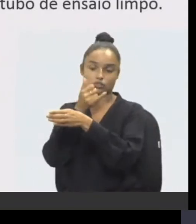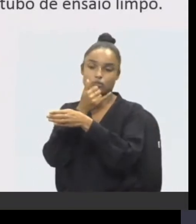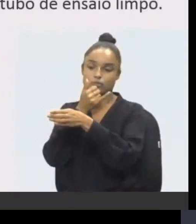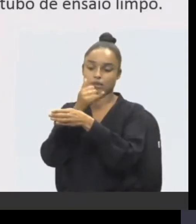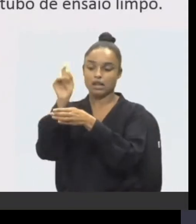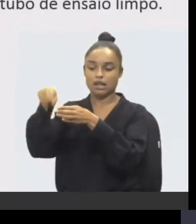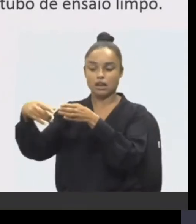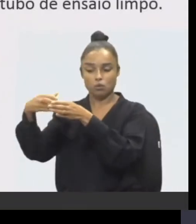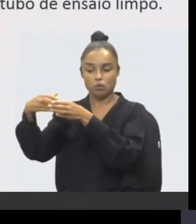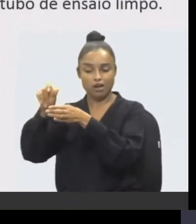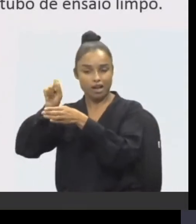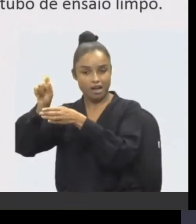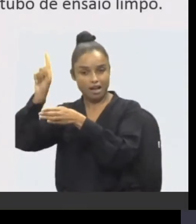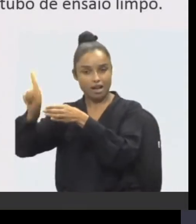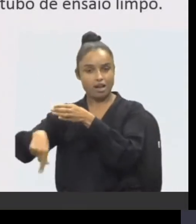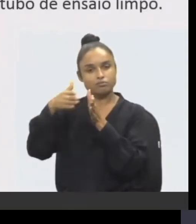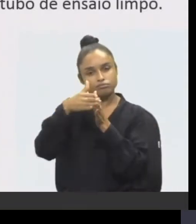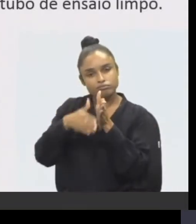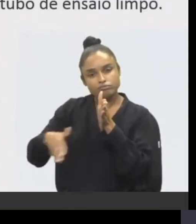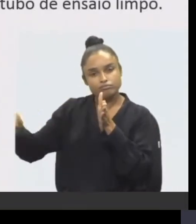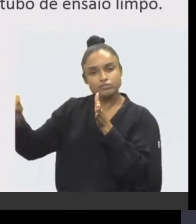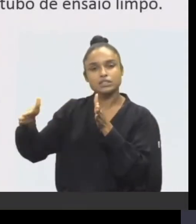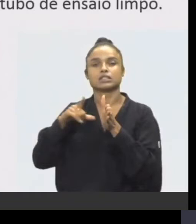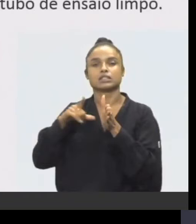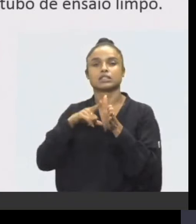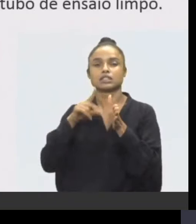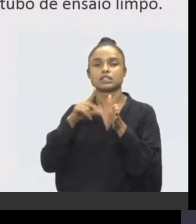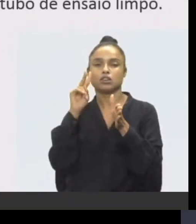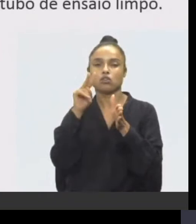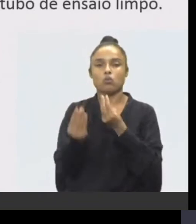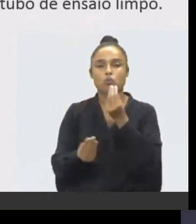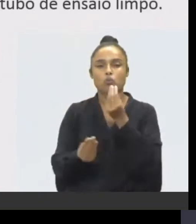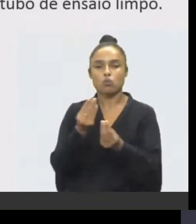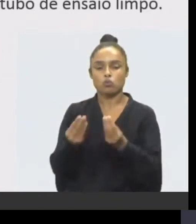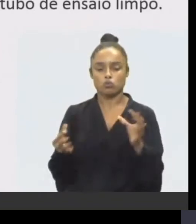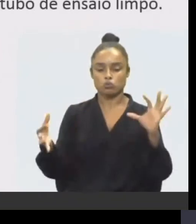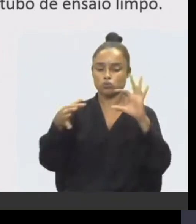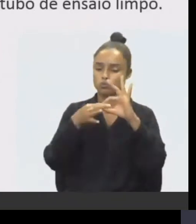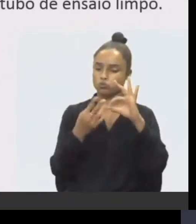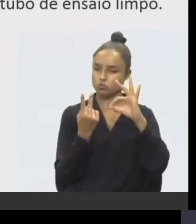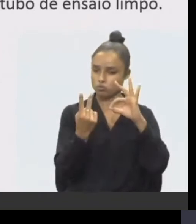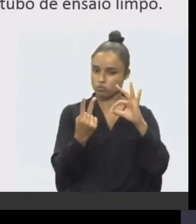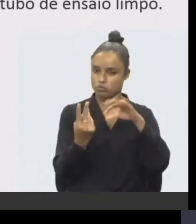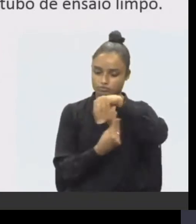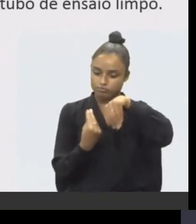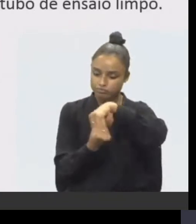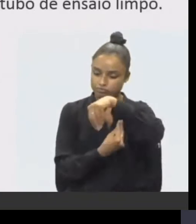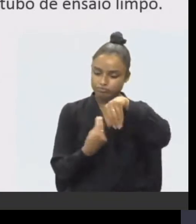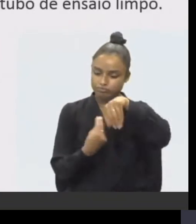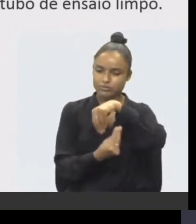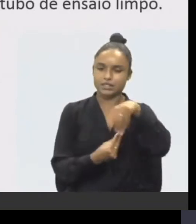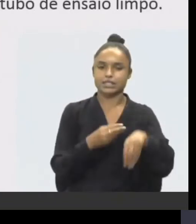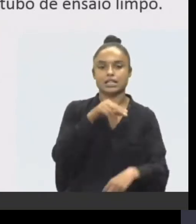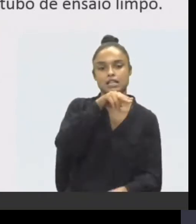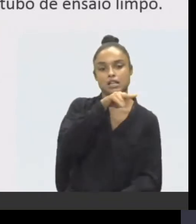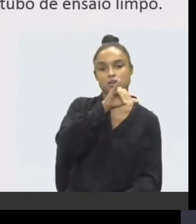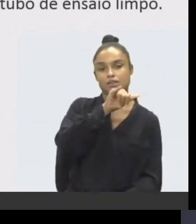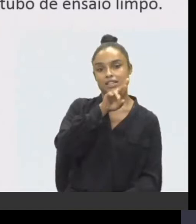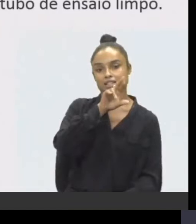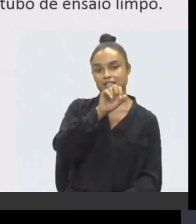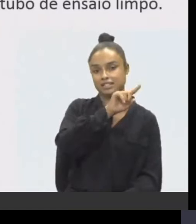B a ciclohexanona. Então nós vamos realizar o procedimento com os 2 compostos.